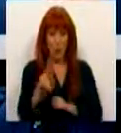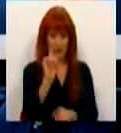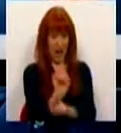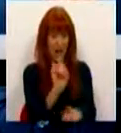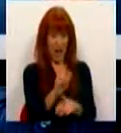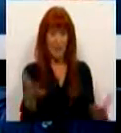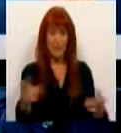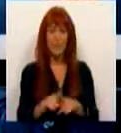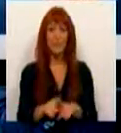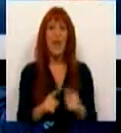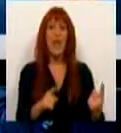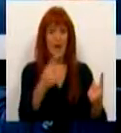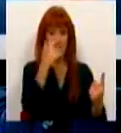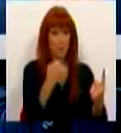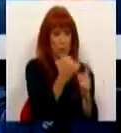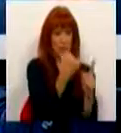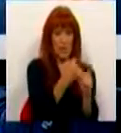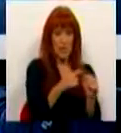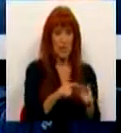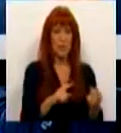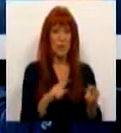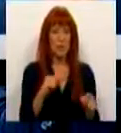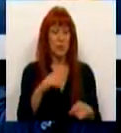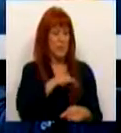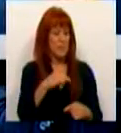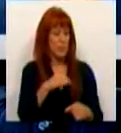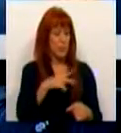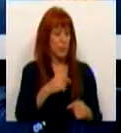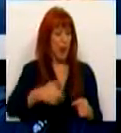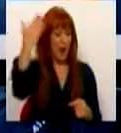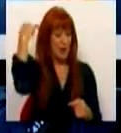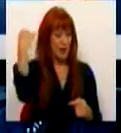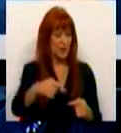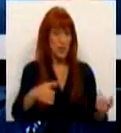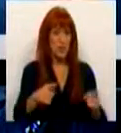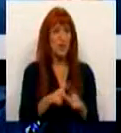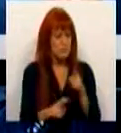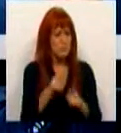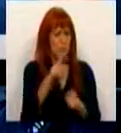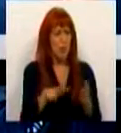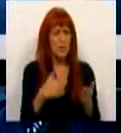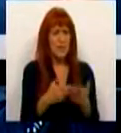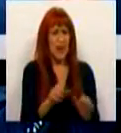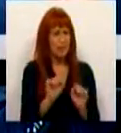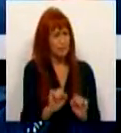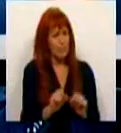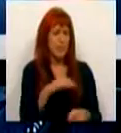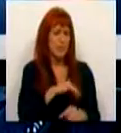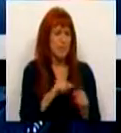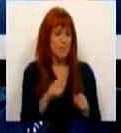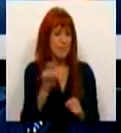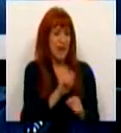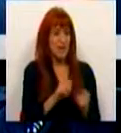aumento, cada trabalhador que vencia o salário mínimo nacional vê aumentado em termos líquidos o seu